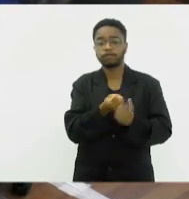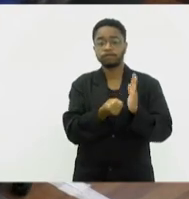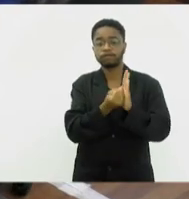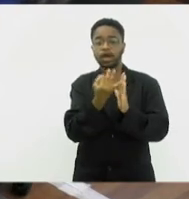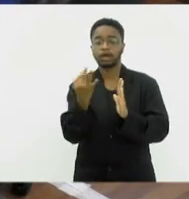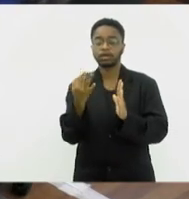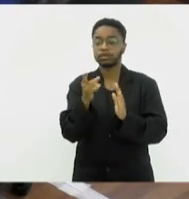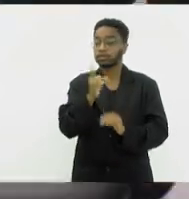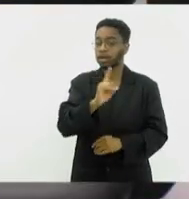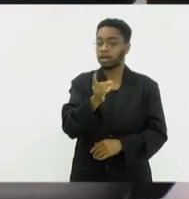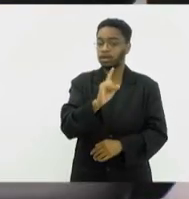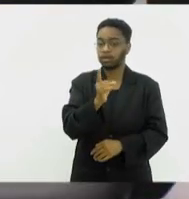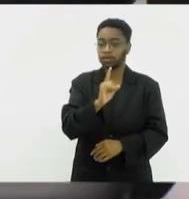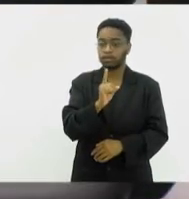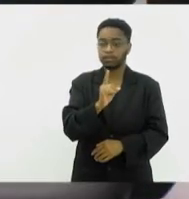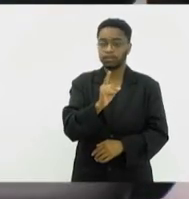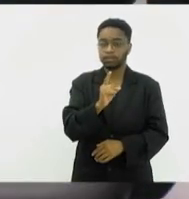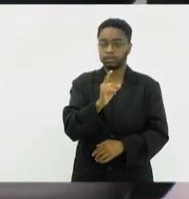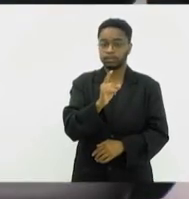policiais.